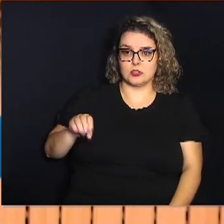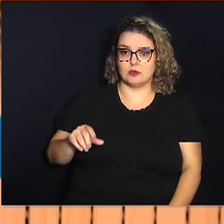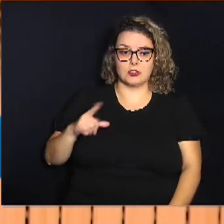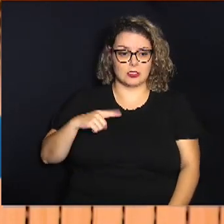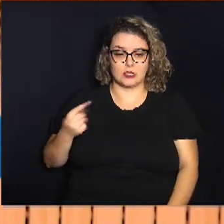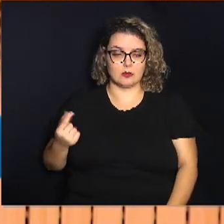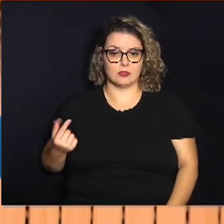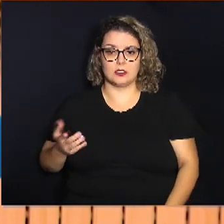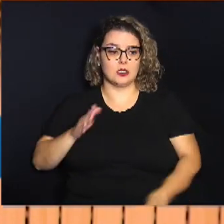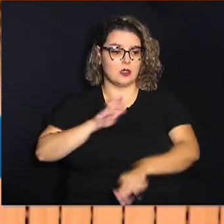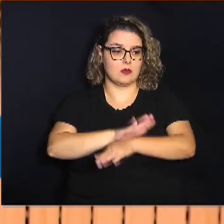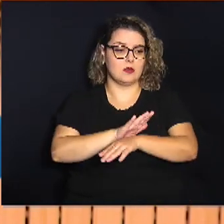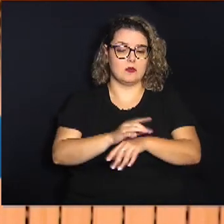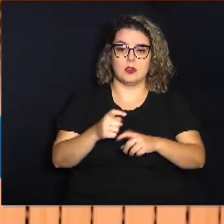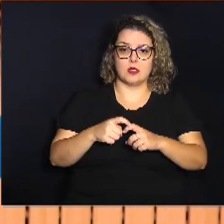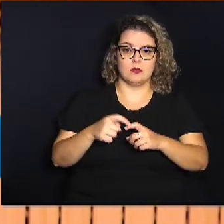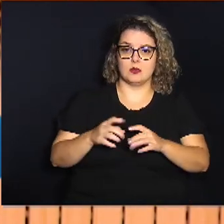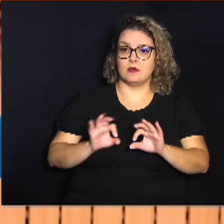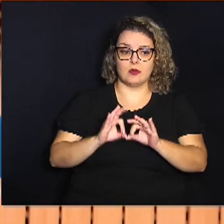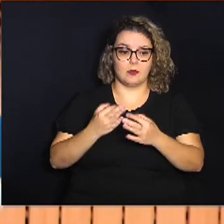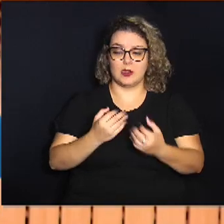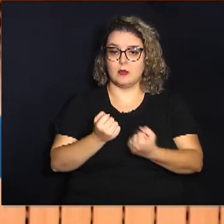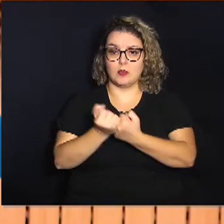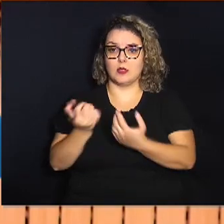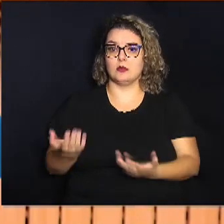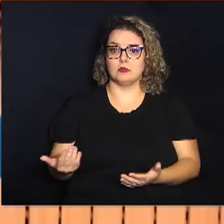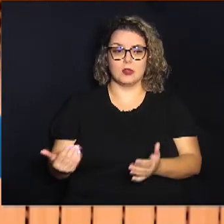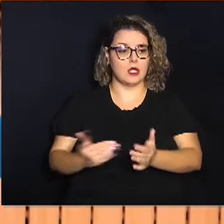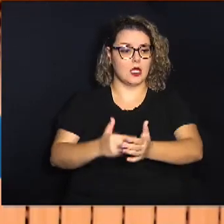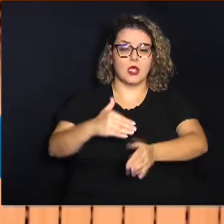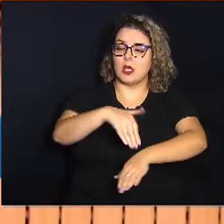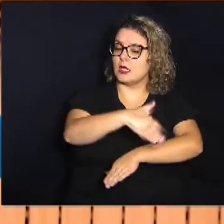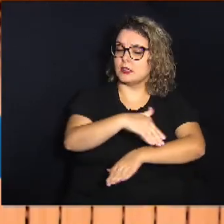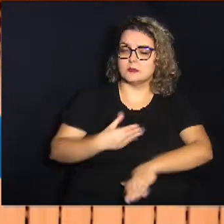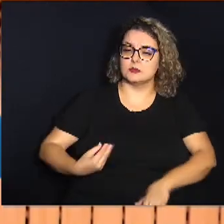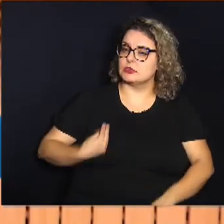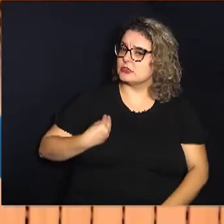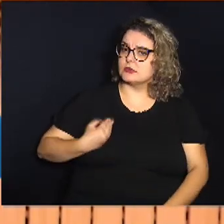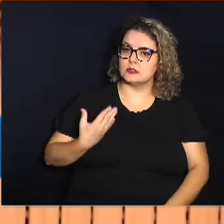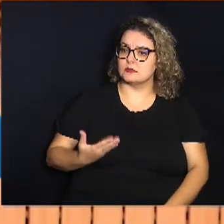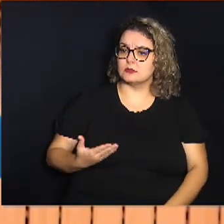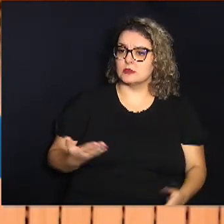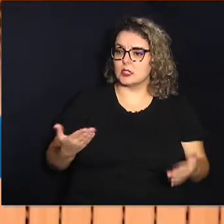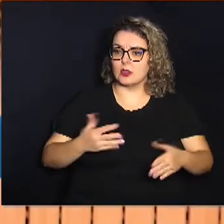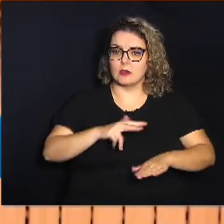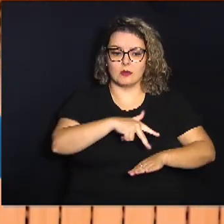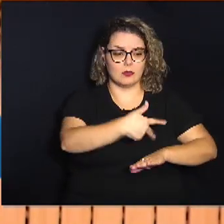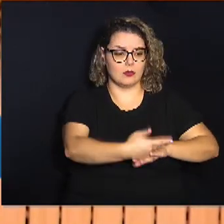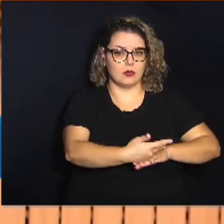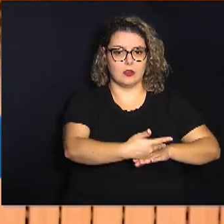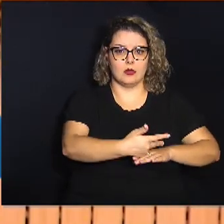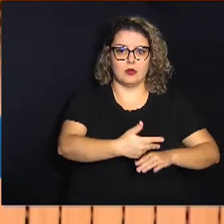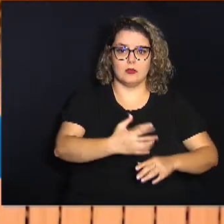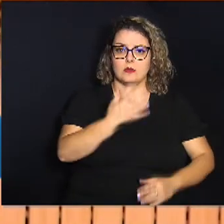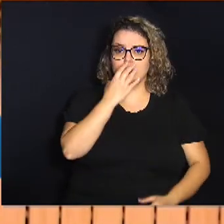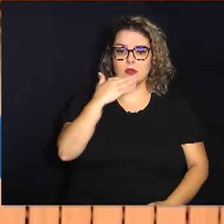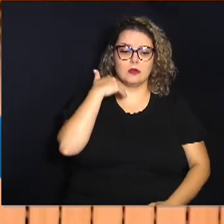amparo médico, retaguarda médica, até o morador de rua, que está lá agora caído com o cachorro lamber na cara.